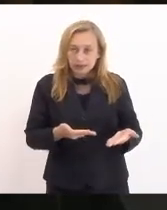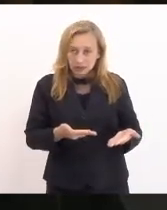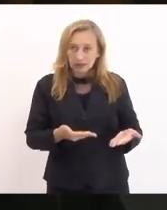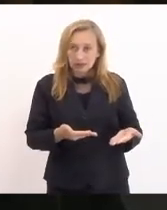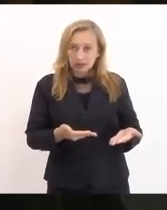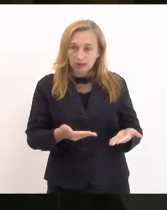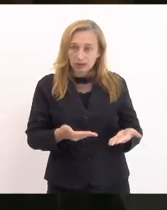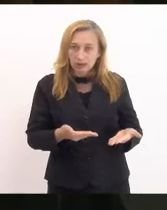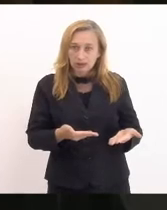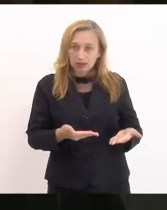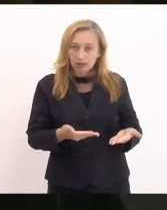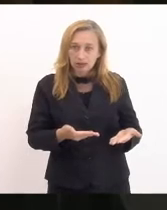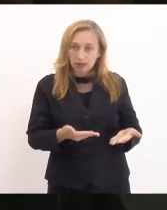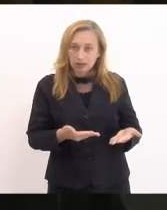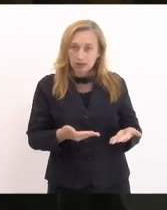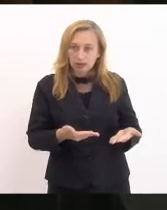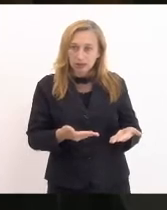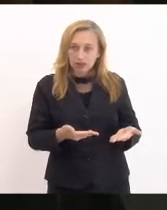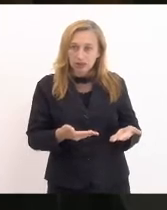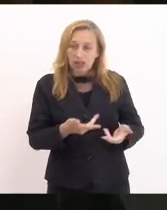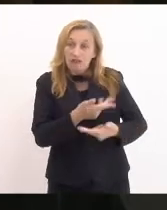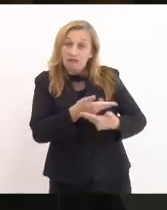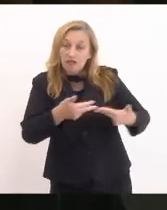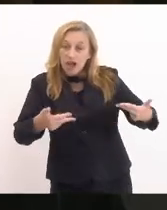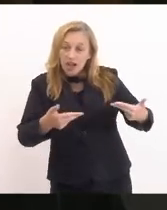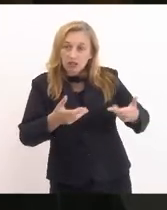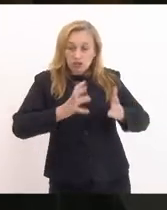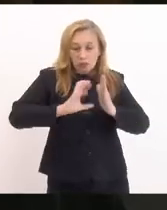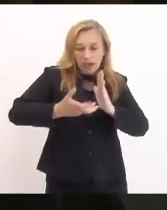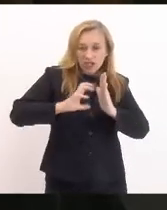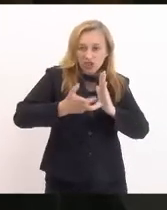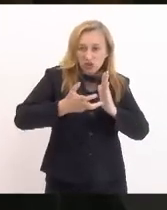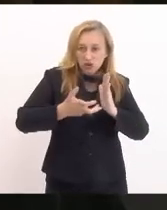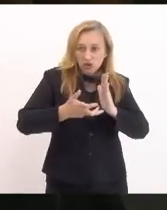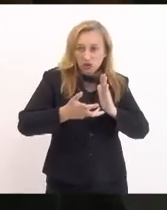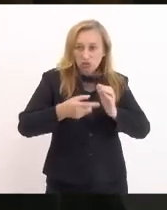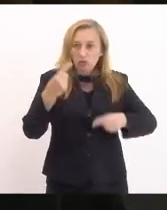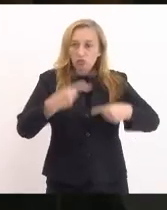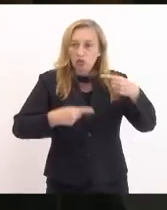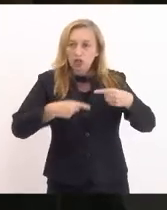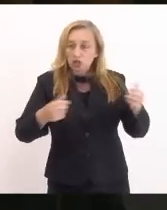uma dúzia de partidos políticos.